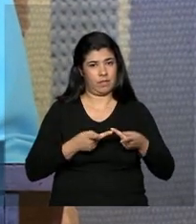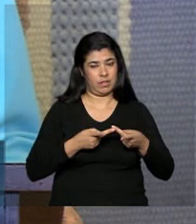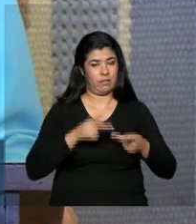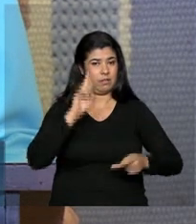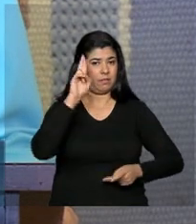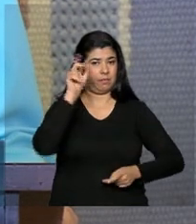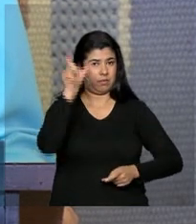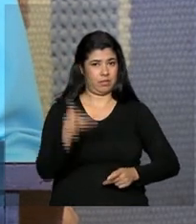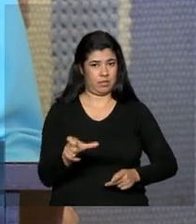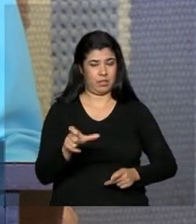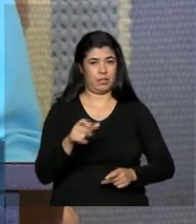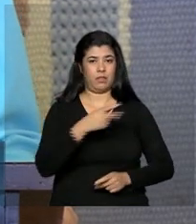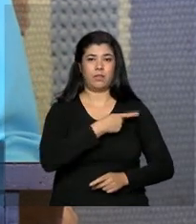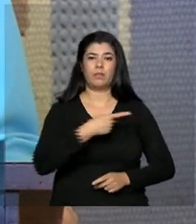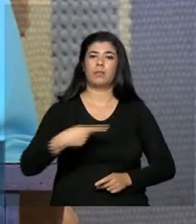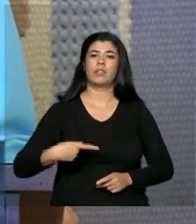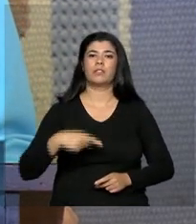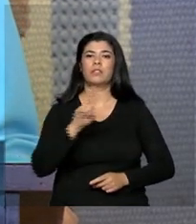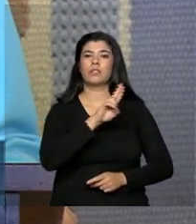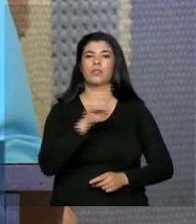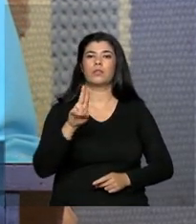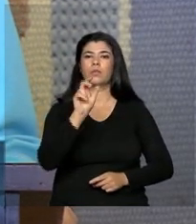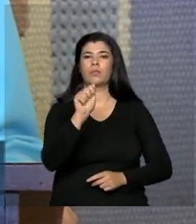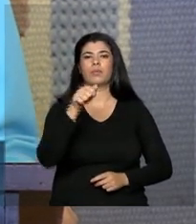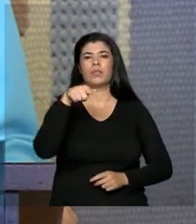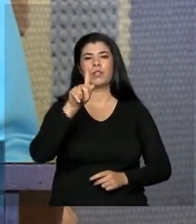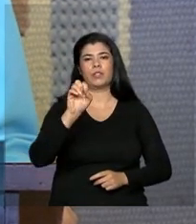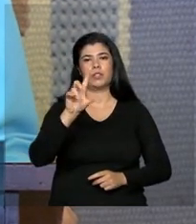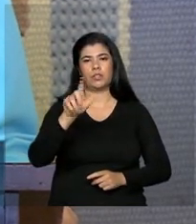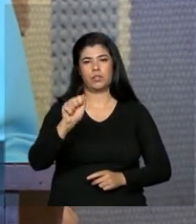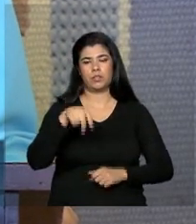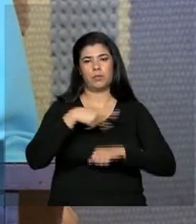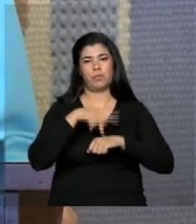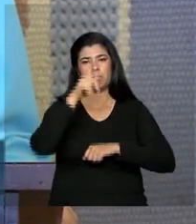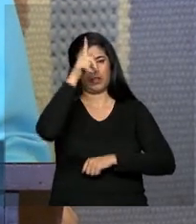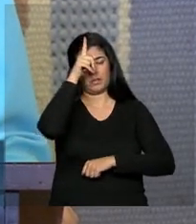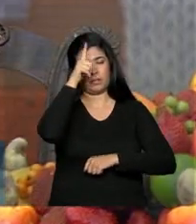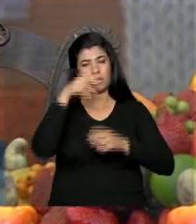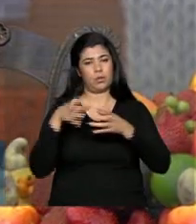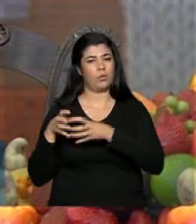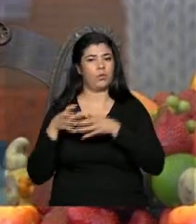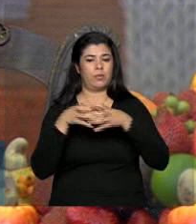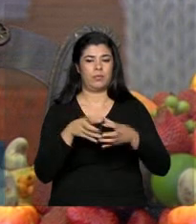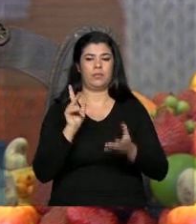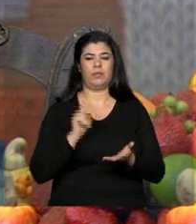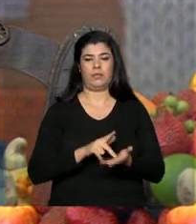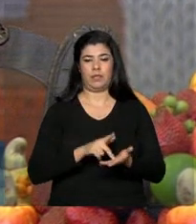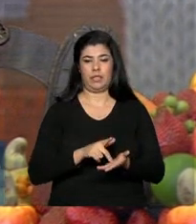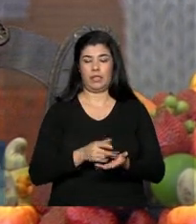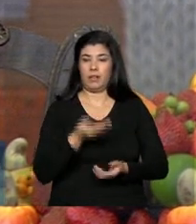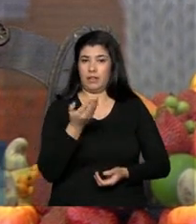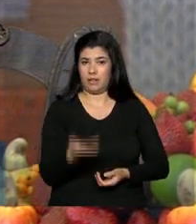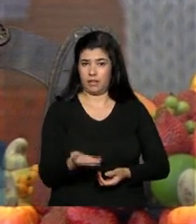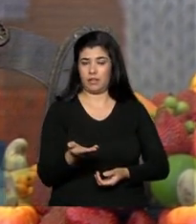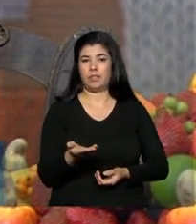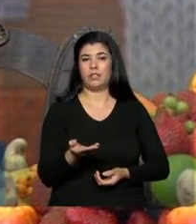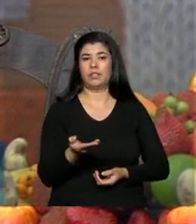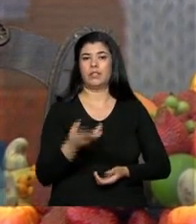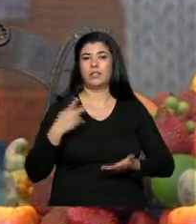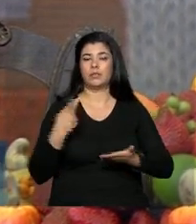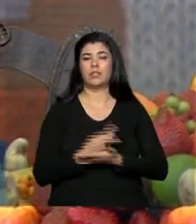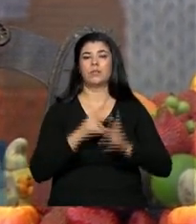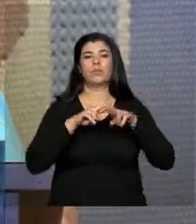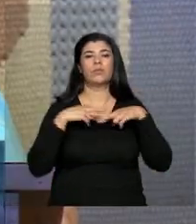Angela Merkel e a sua comitiva. Esta é uma